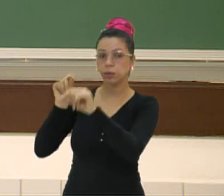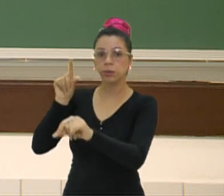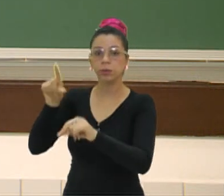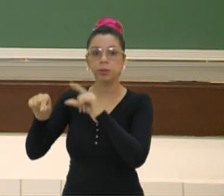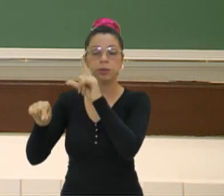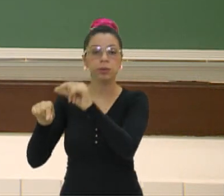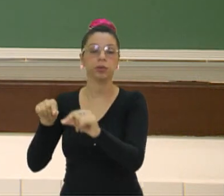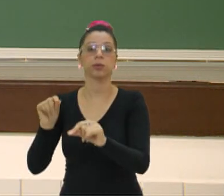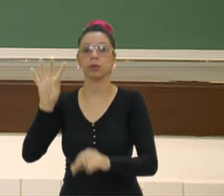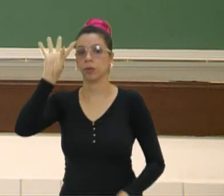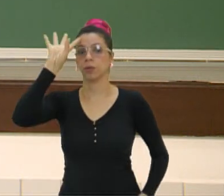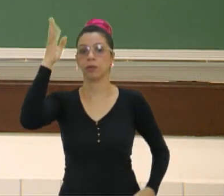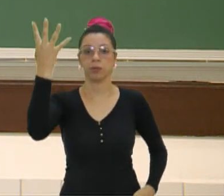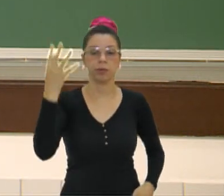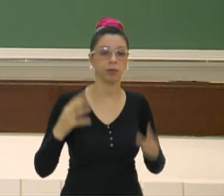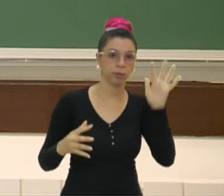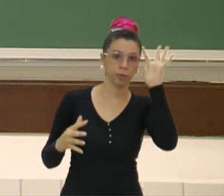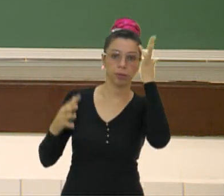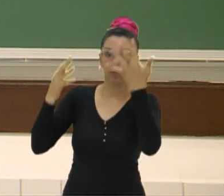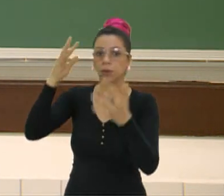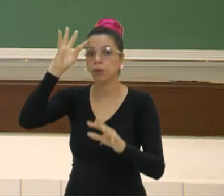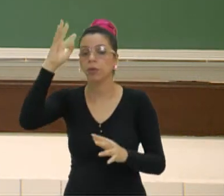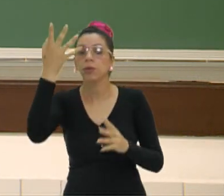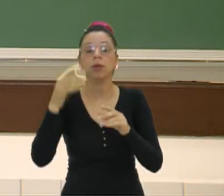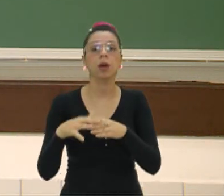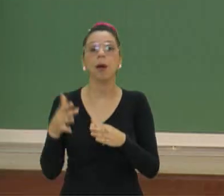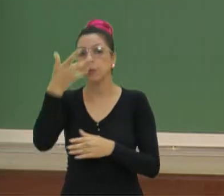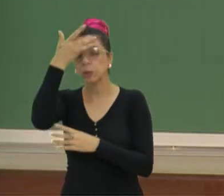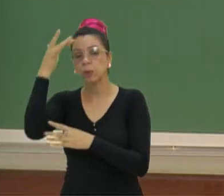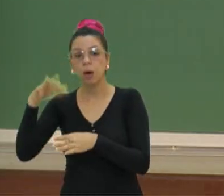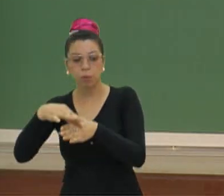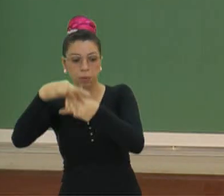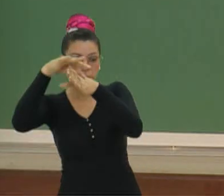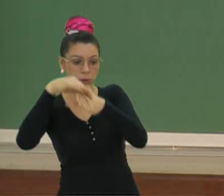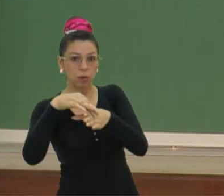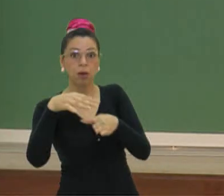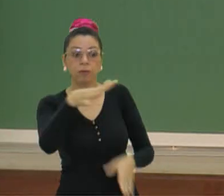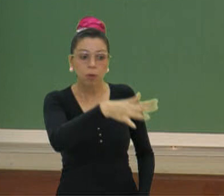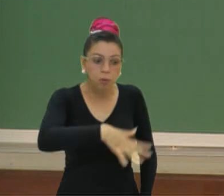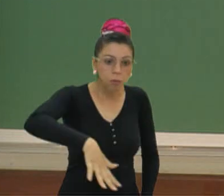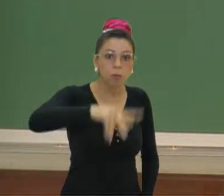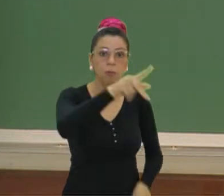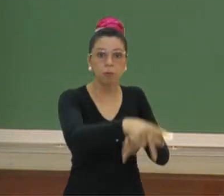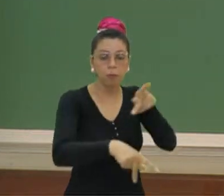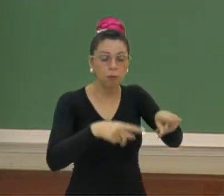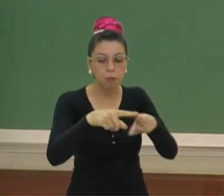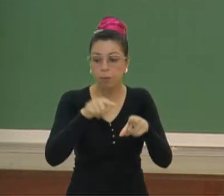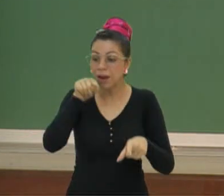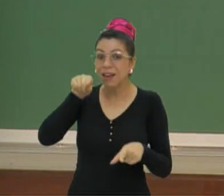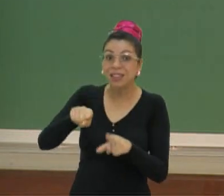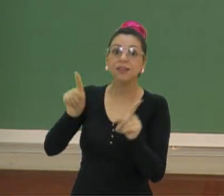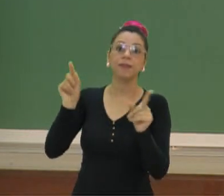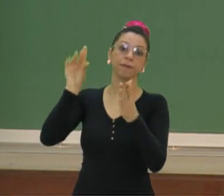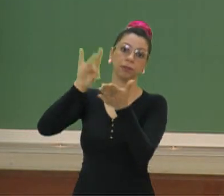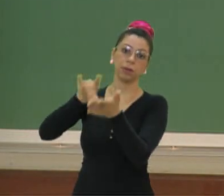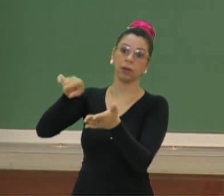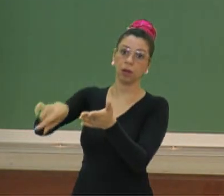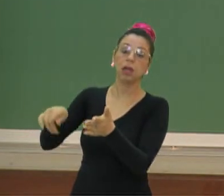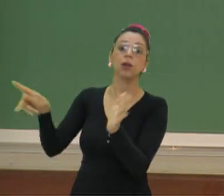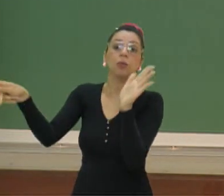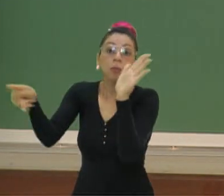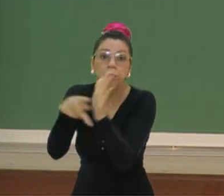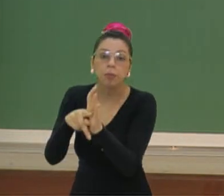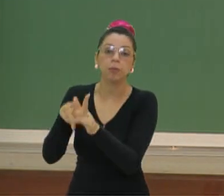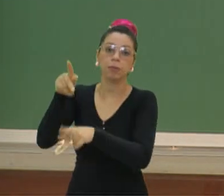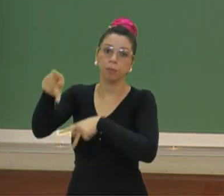eram tomadas por aqueles que representavam o próprio povo, mas eram eles o próprio povo. Os outros, lembram-se que as